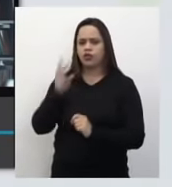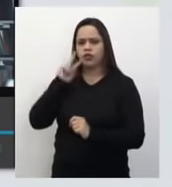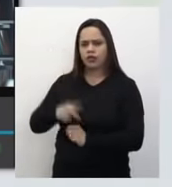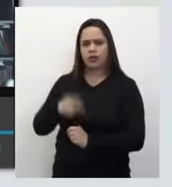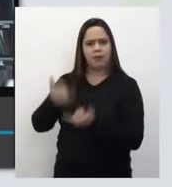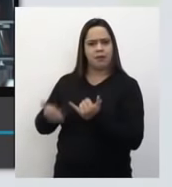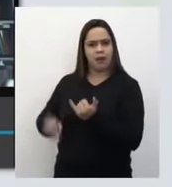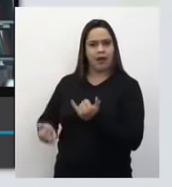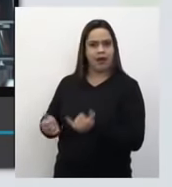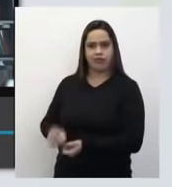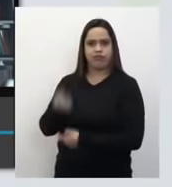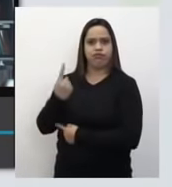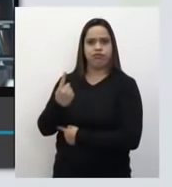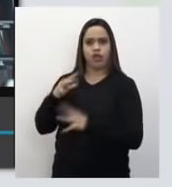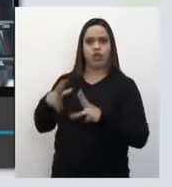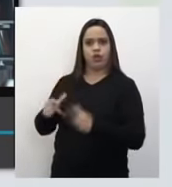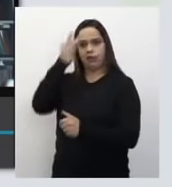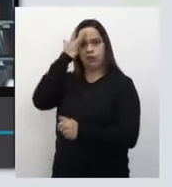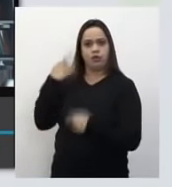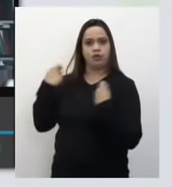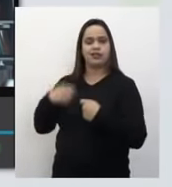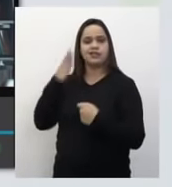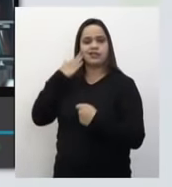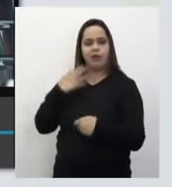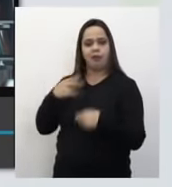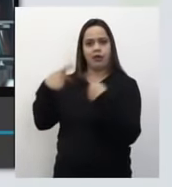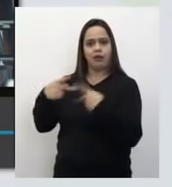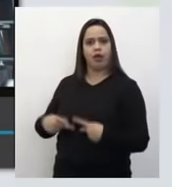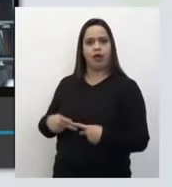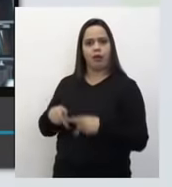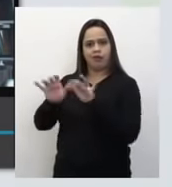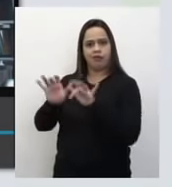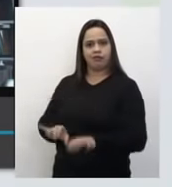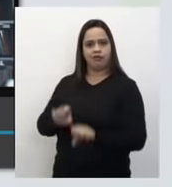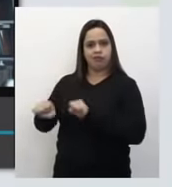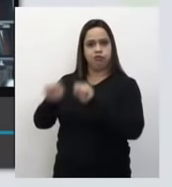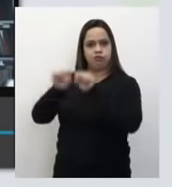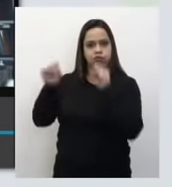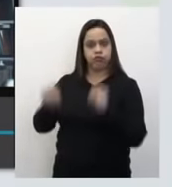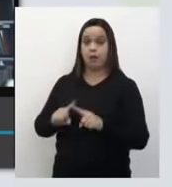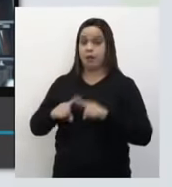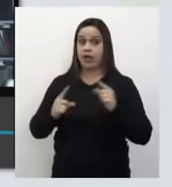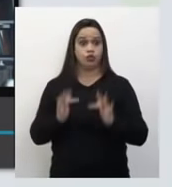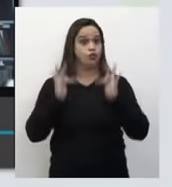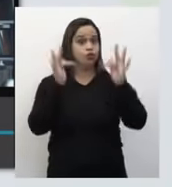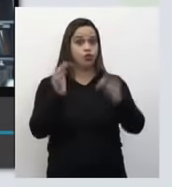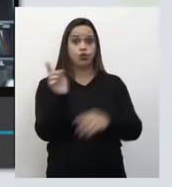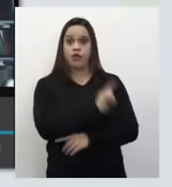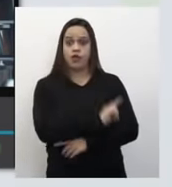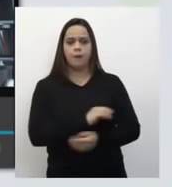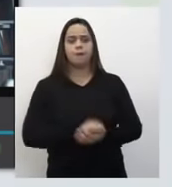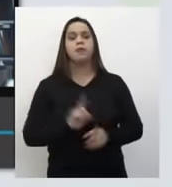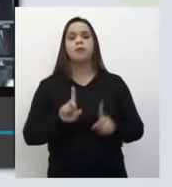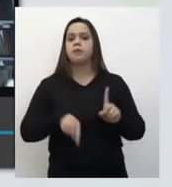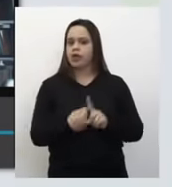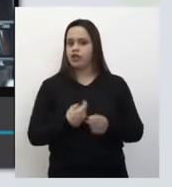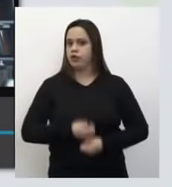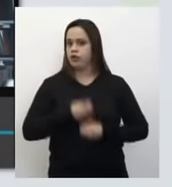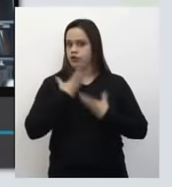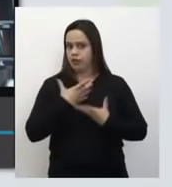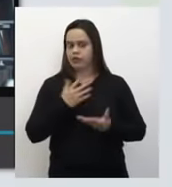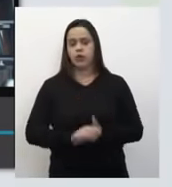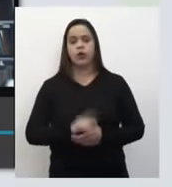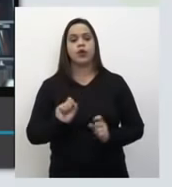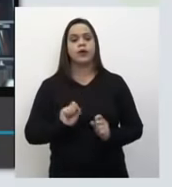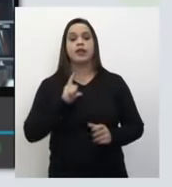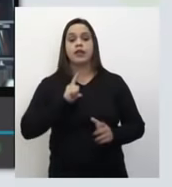afirmação que eu fiz, né? Todo mundo deveria saber programar computador. Mas no futuro, não. E só uma última informação sobre isso. Tem níveis diferentes